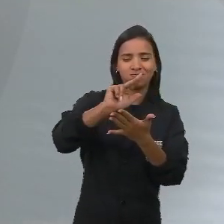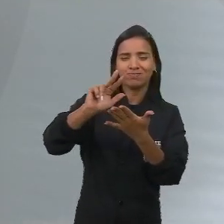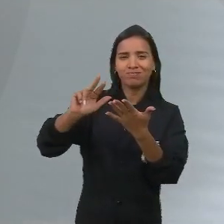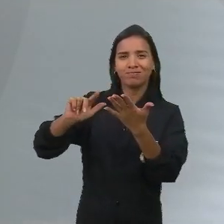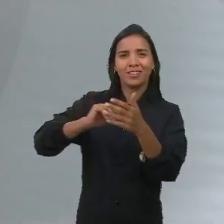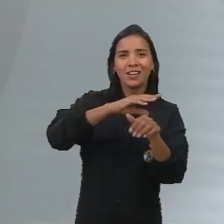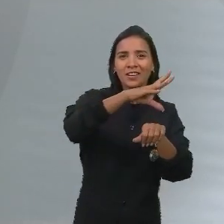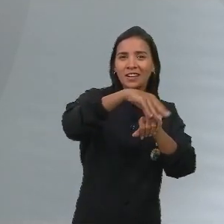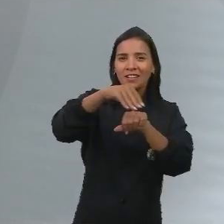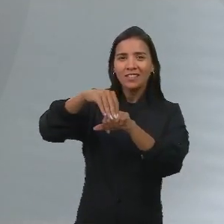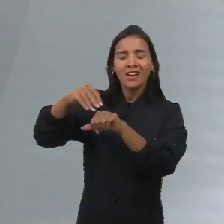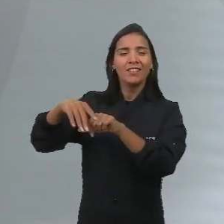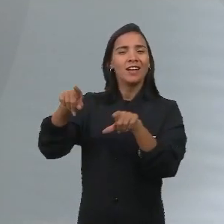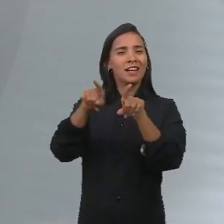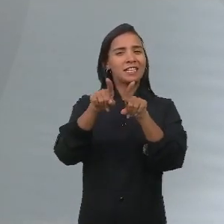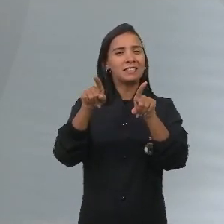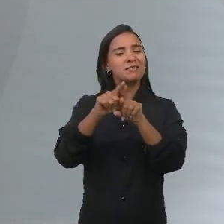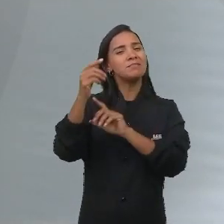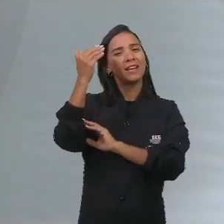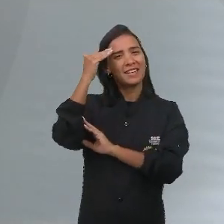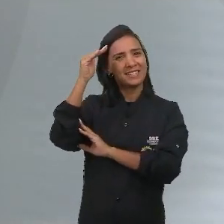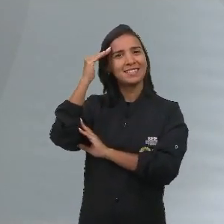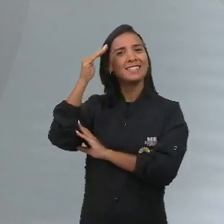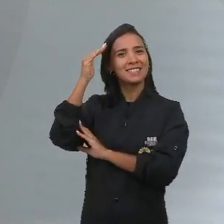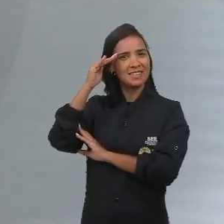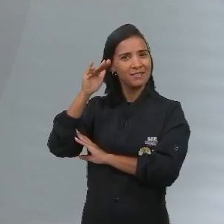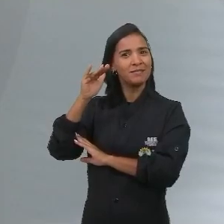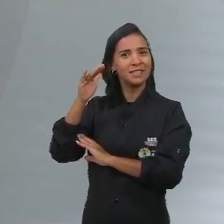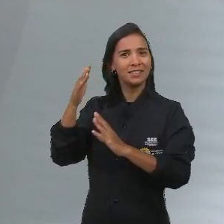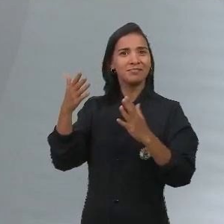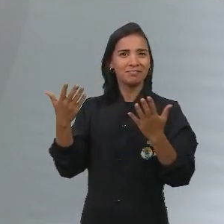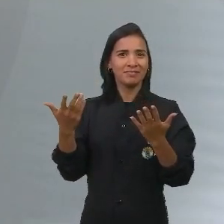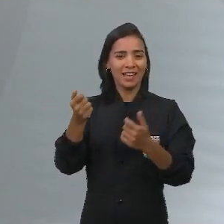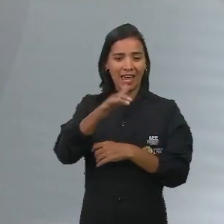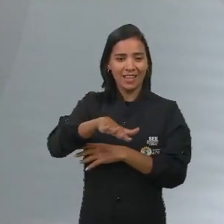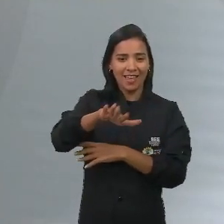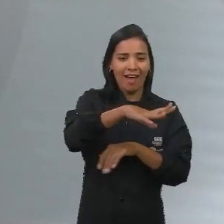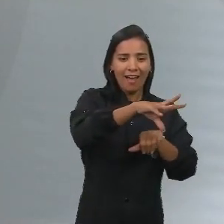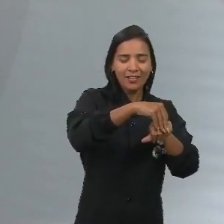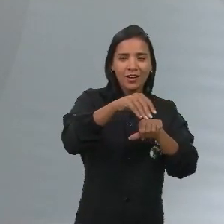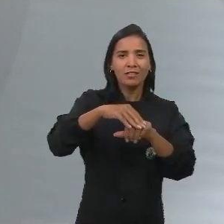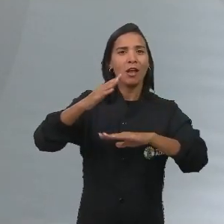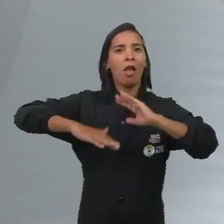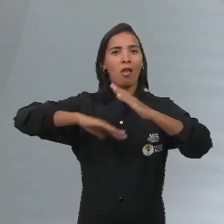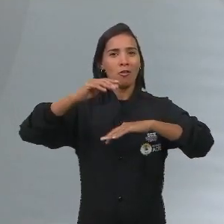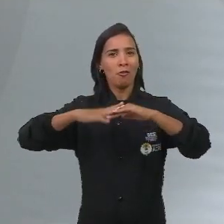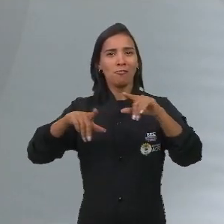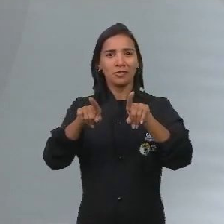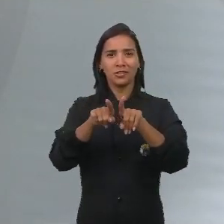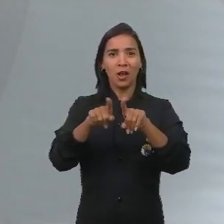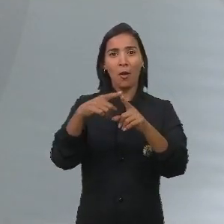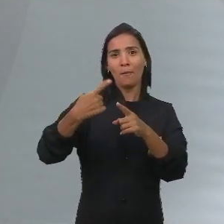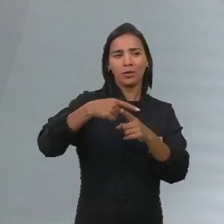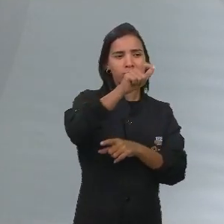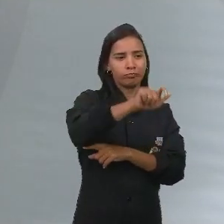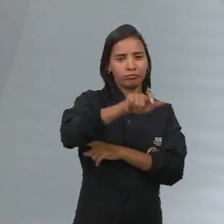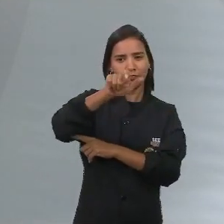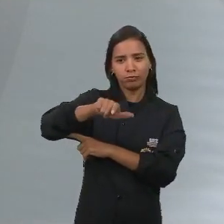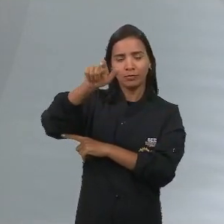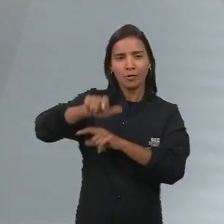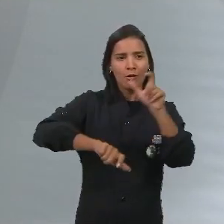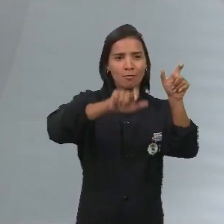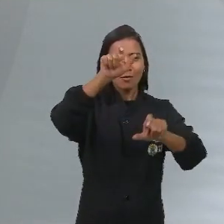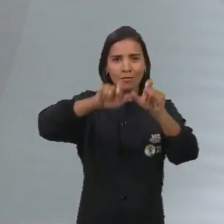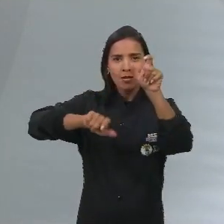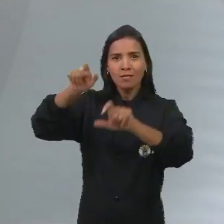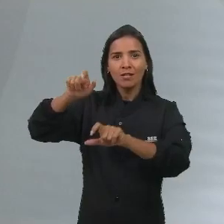recontextualizados diversidade de saberes até porque existe diversos indivíduos e esses indivíduos são únicos quando